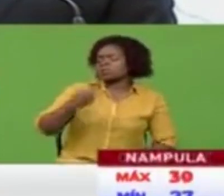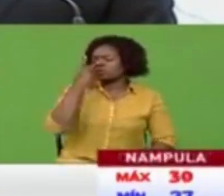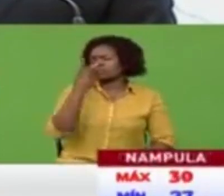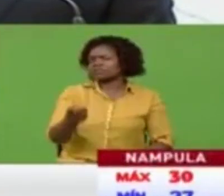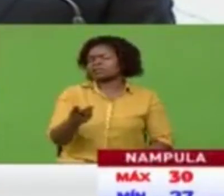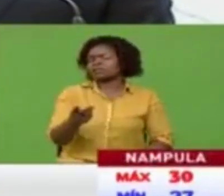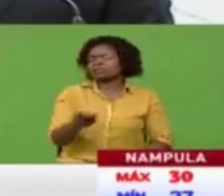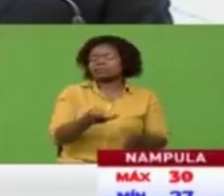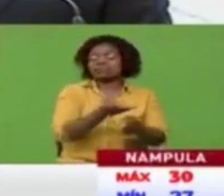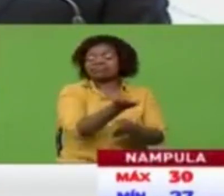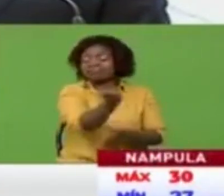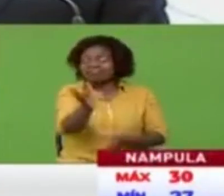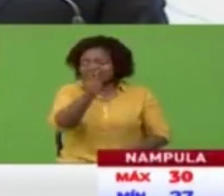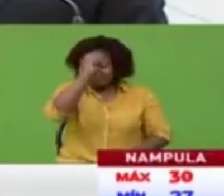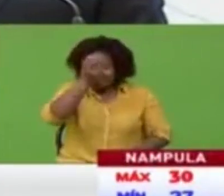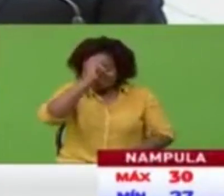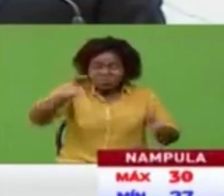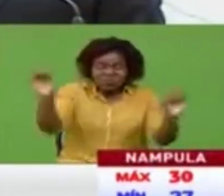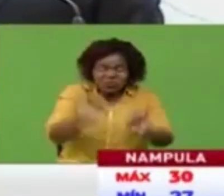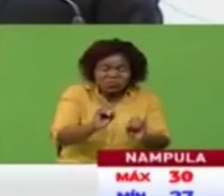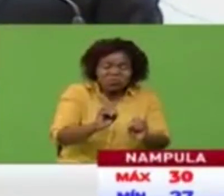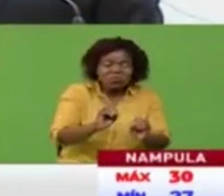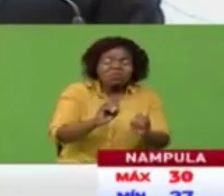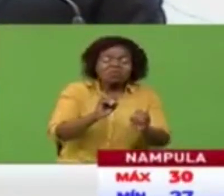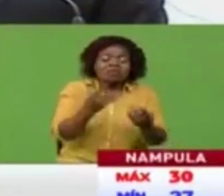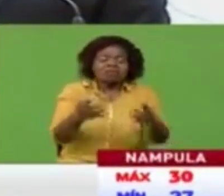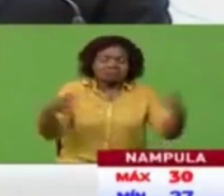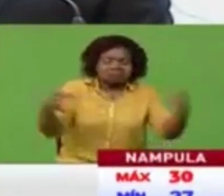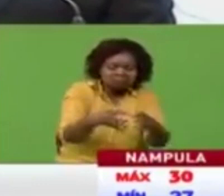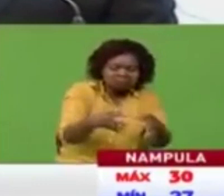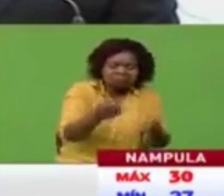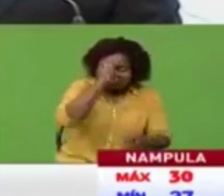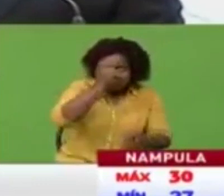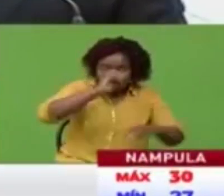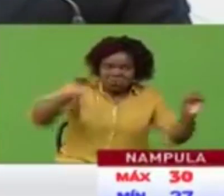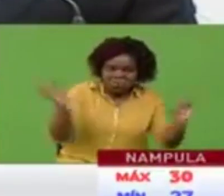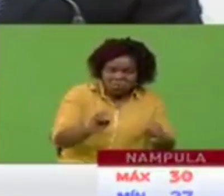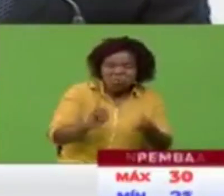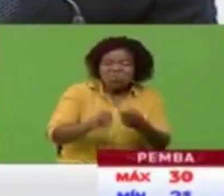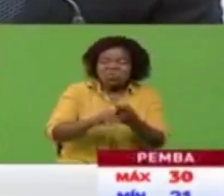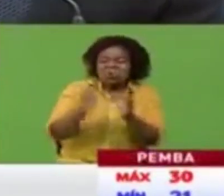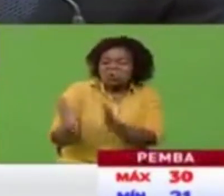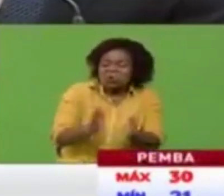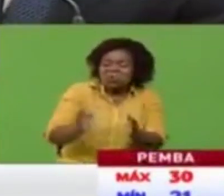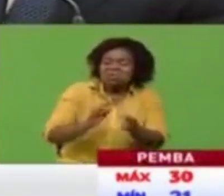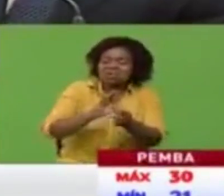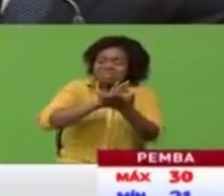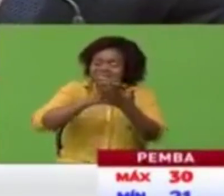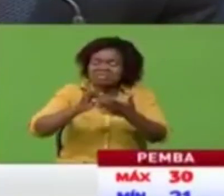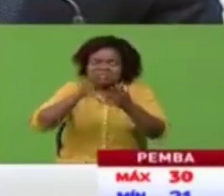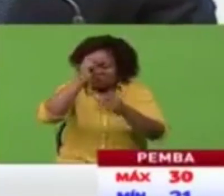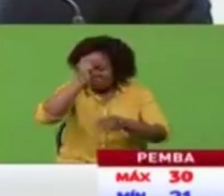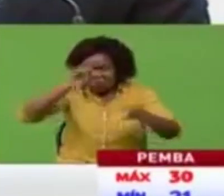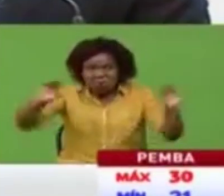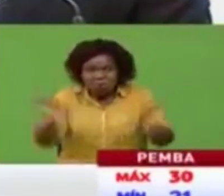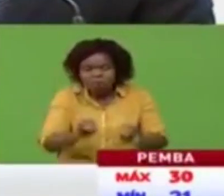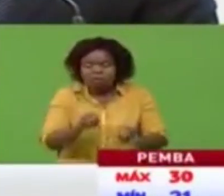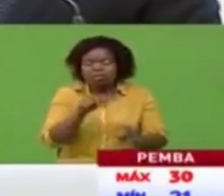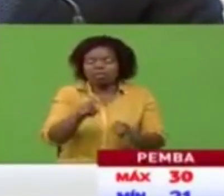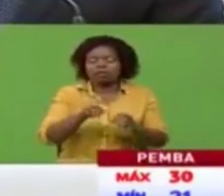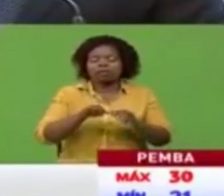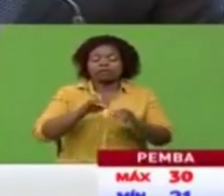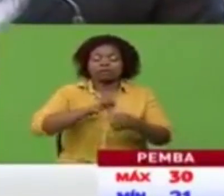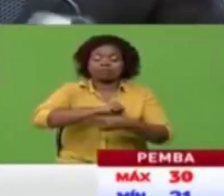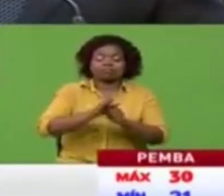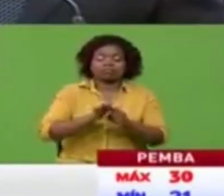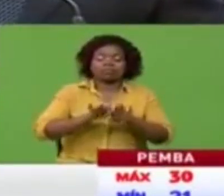de forma individual e coletiva tem concorrido desde então para o alastramento da pandemia no país.